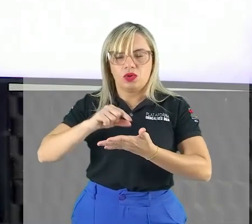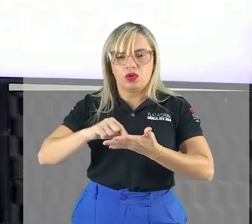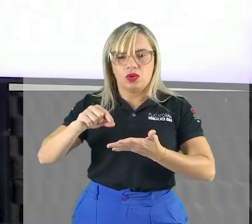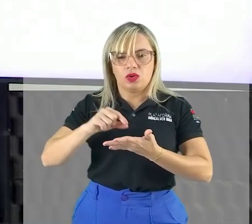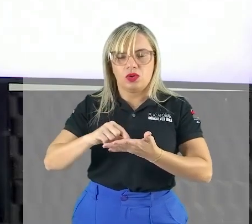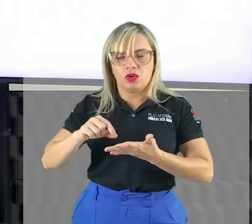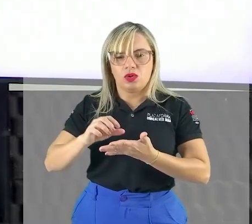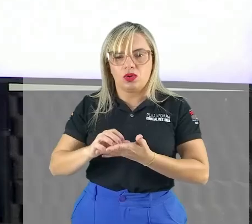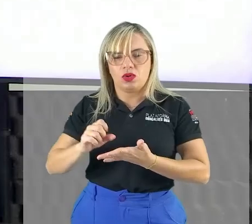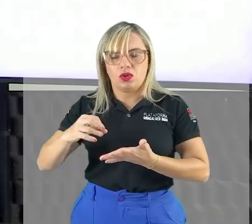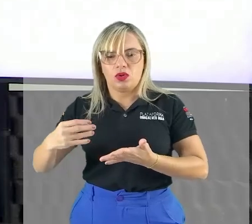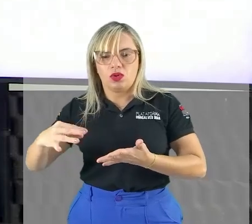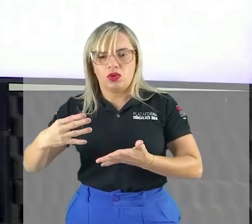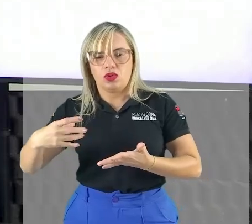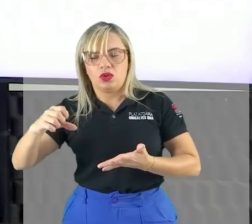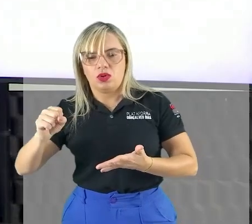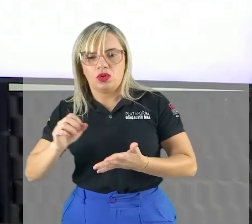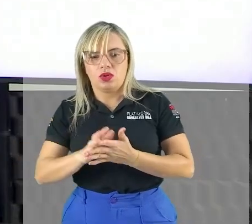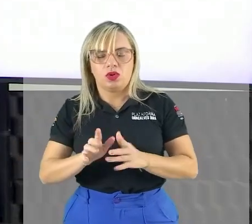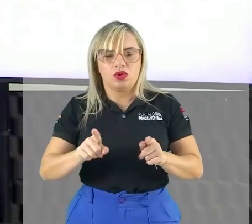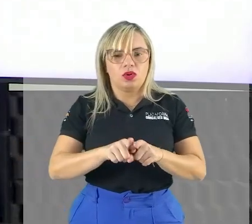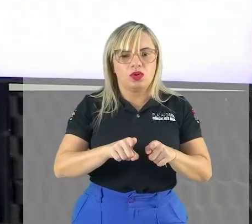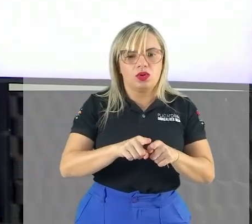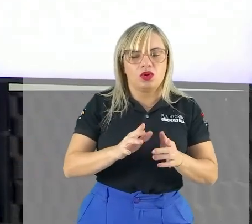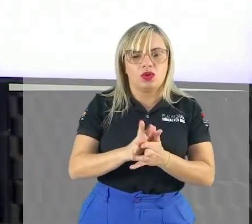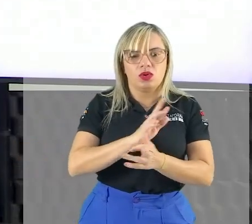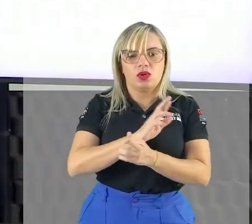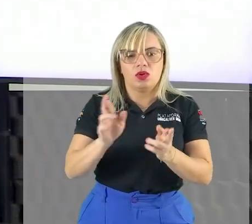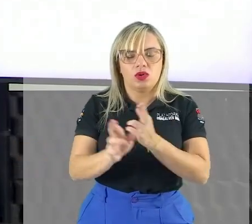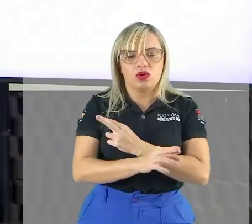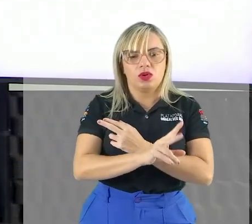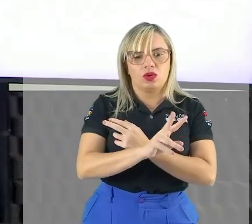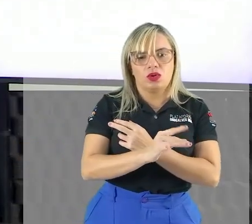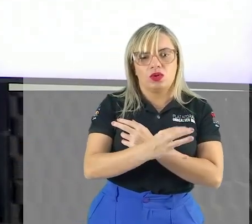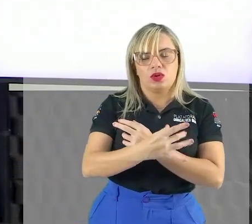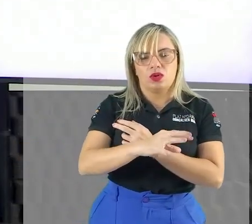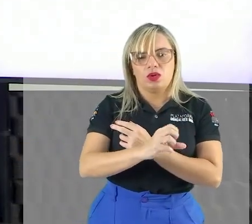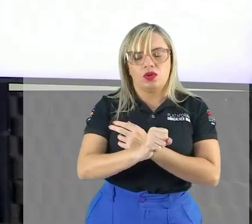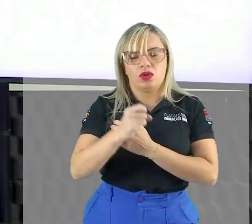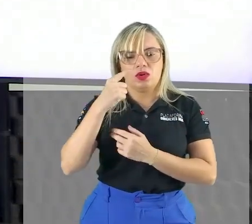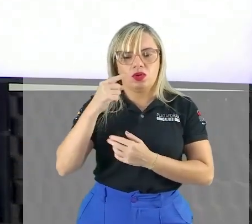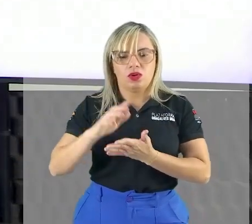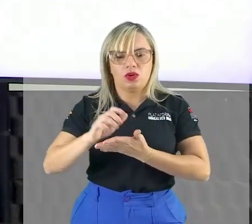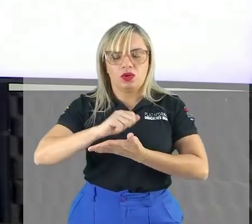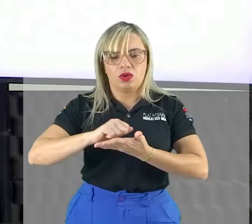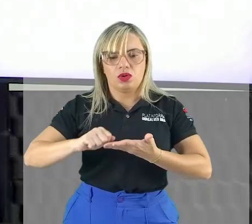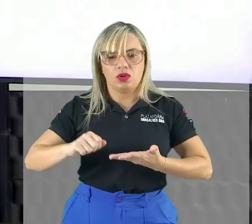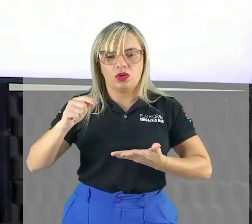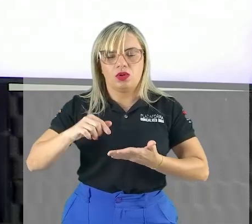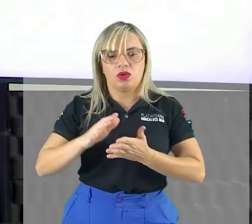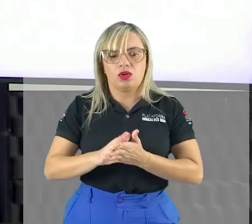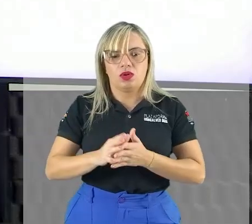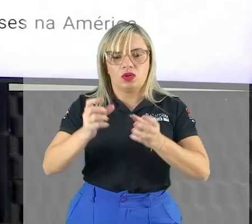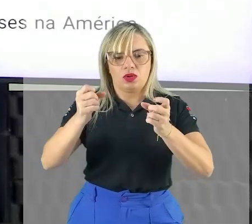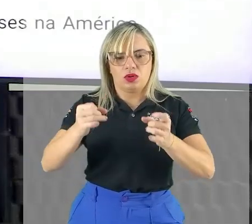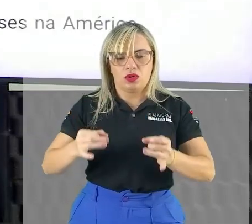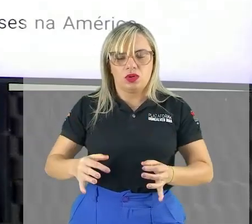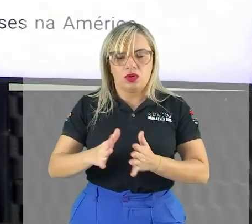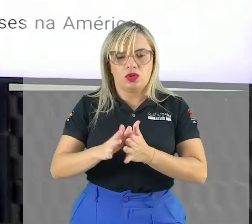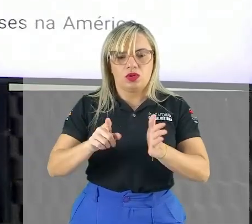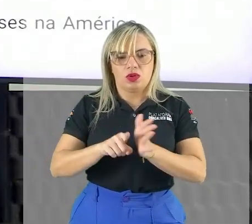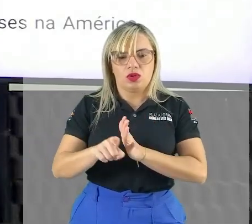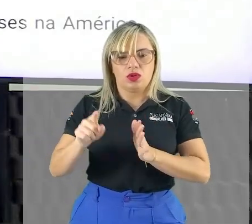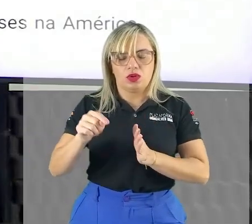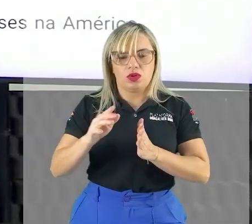Suzano e o vassalo. Essa relação é que está escrita nessa questão. Vamos lá.